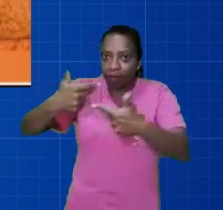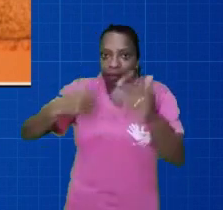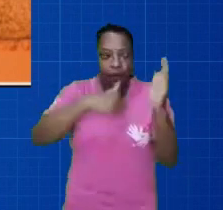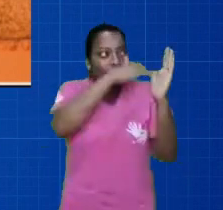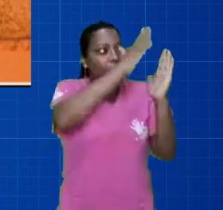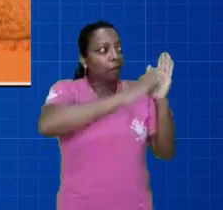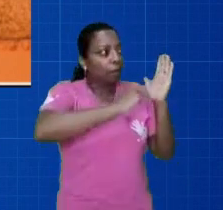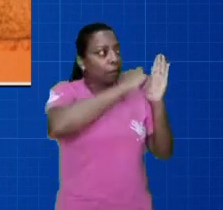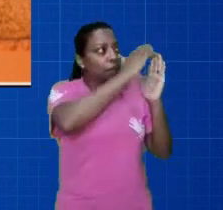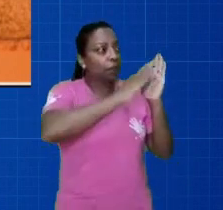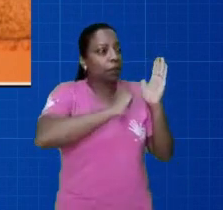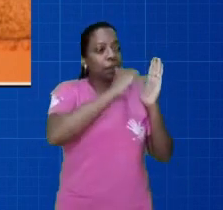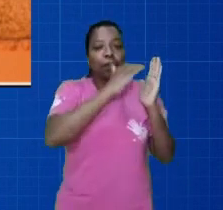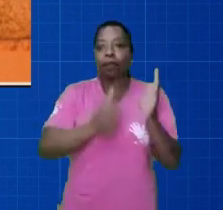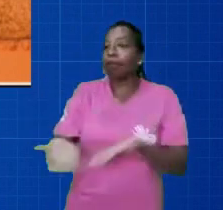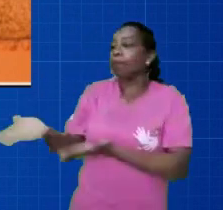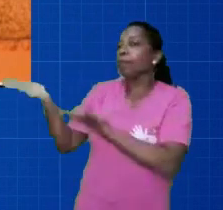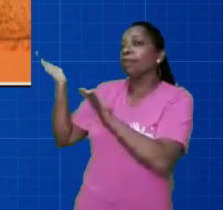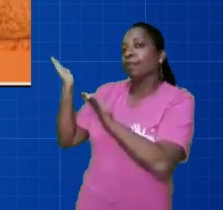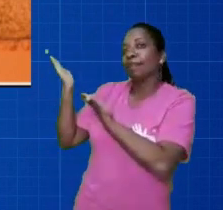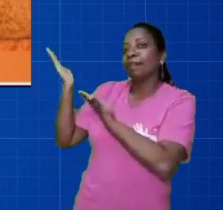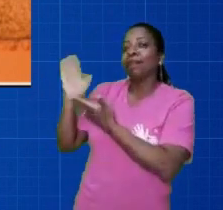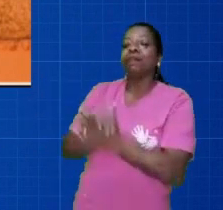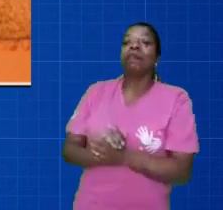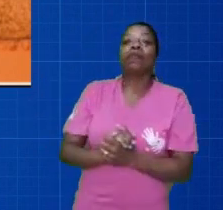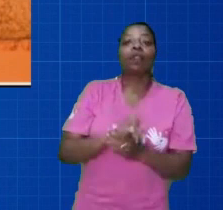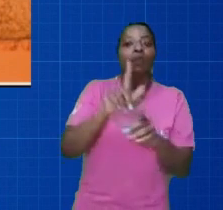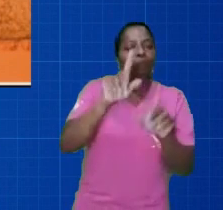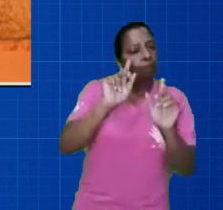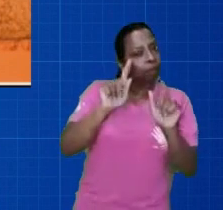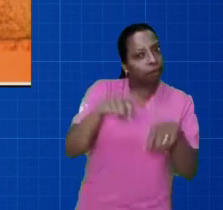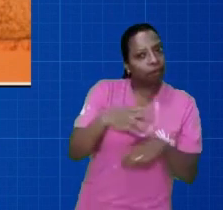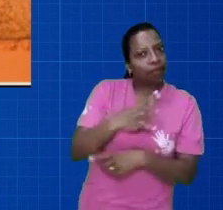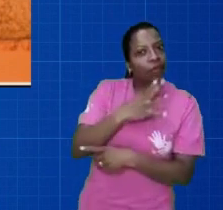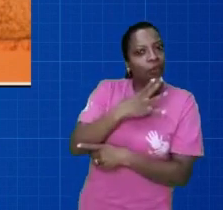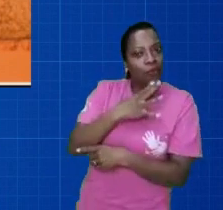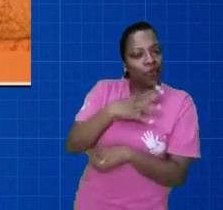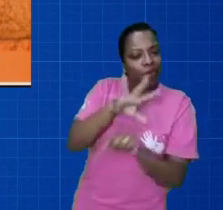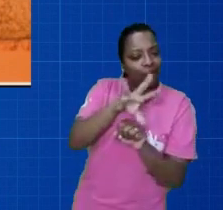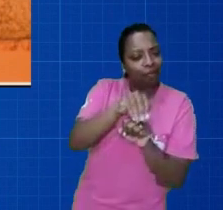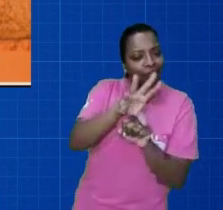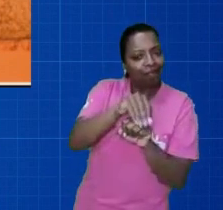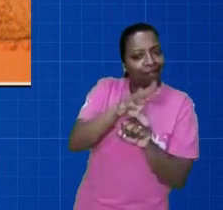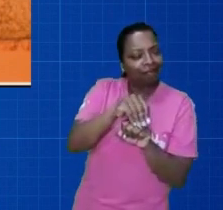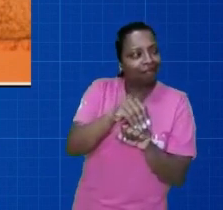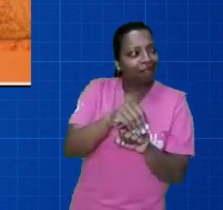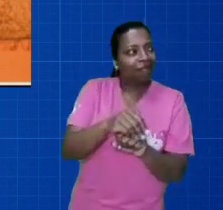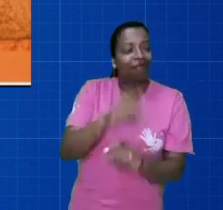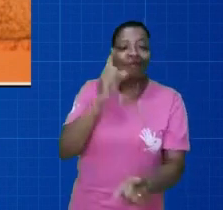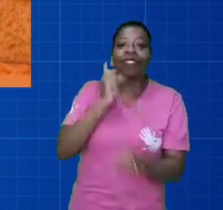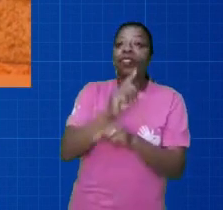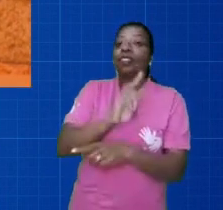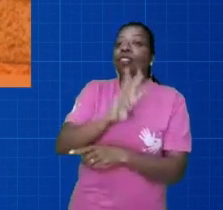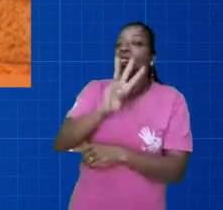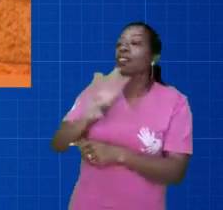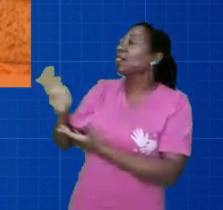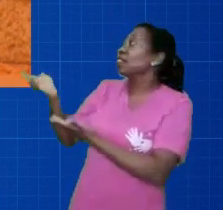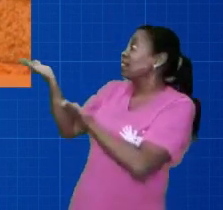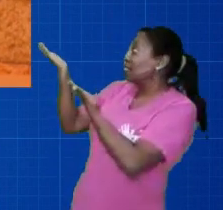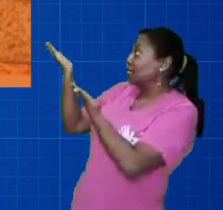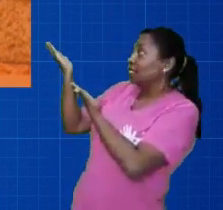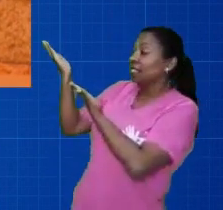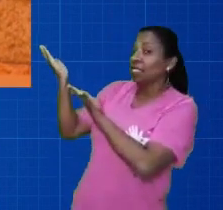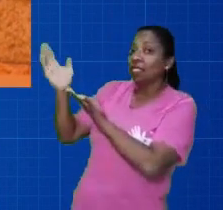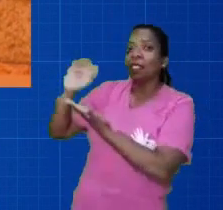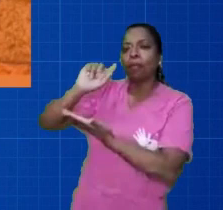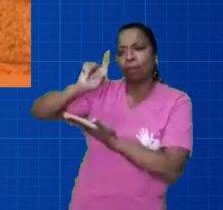terra nos seus murais e nas suas pinturas. Para conhecer sobre eles, vocês também vão poder acessar esses sites